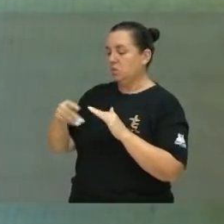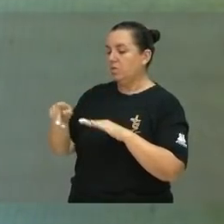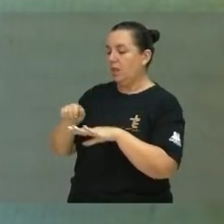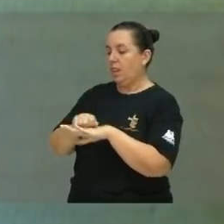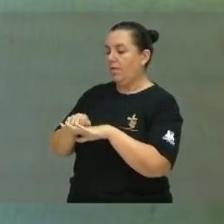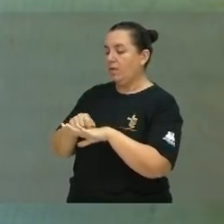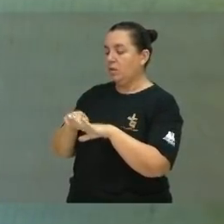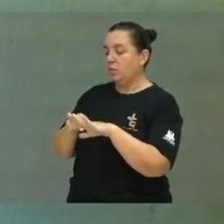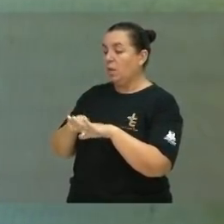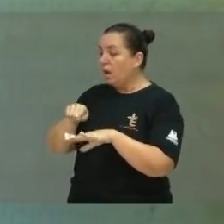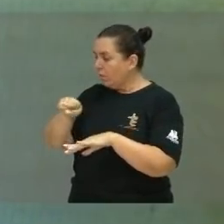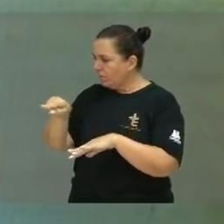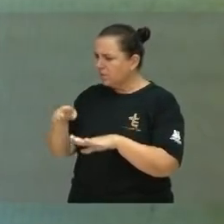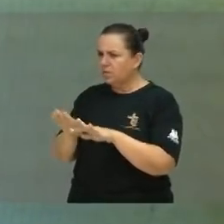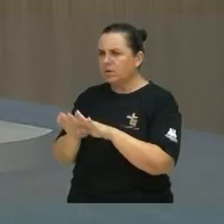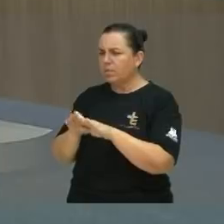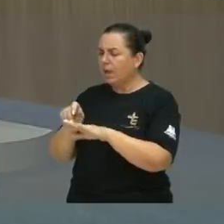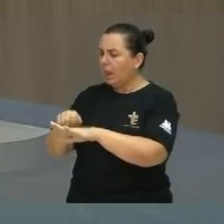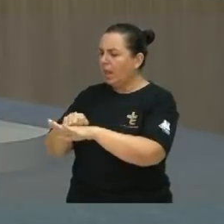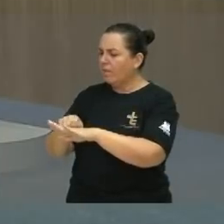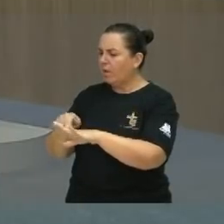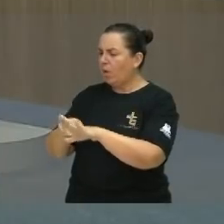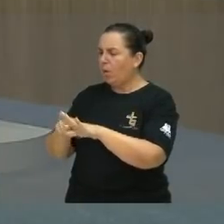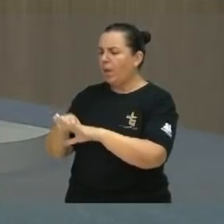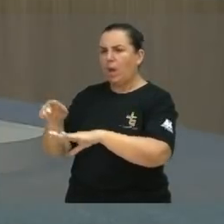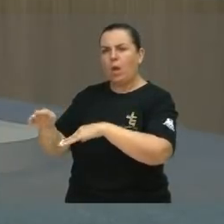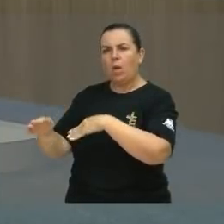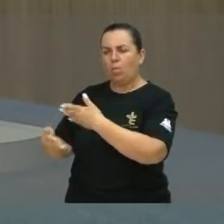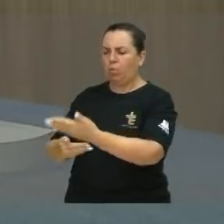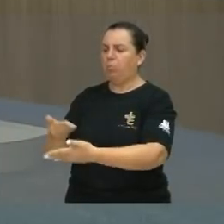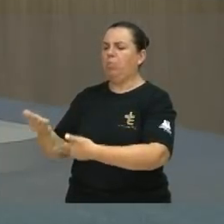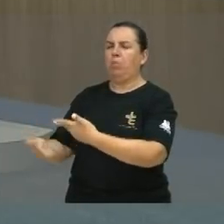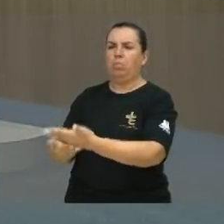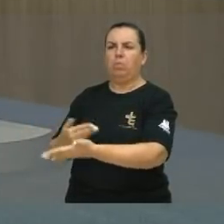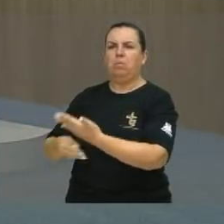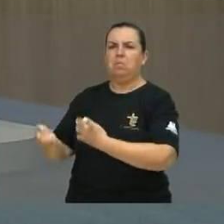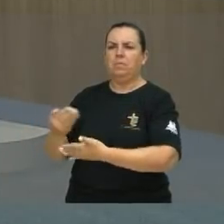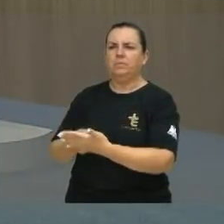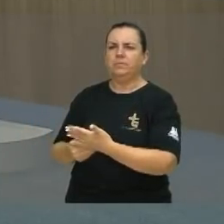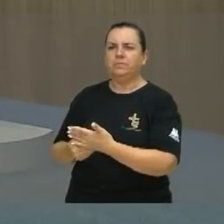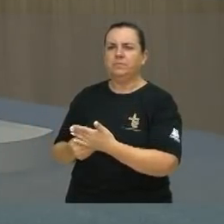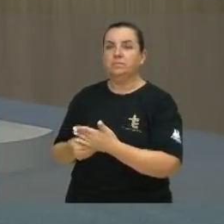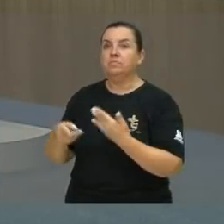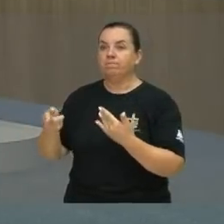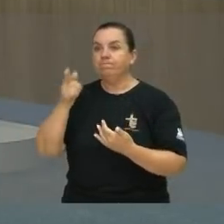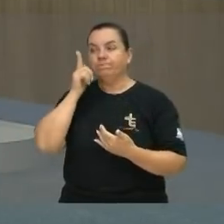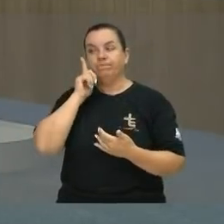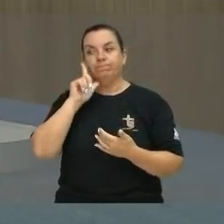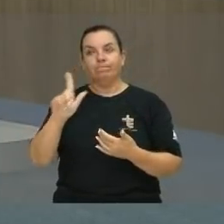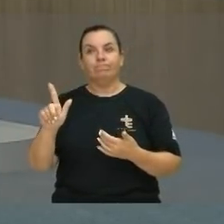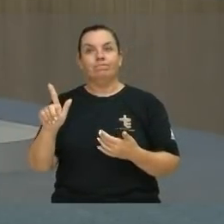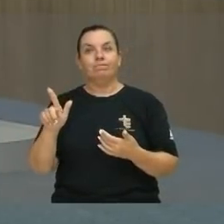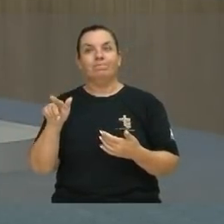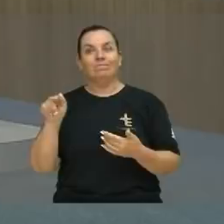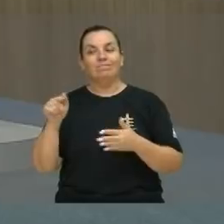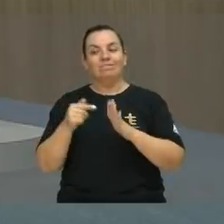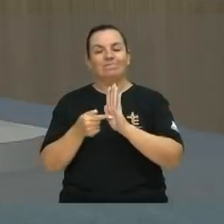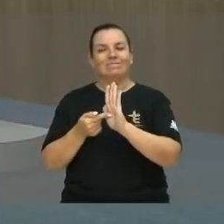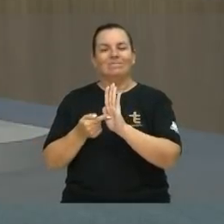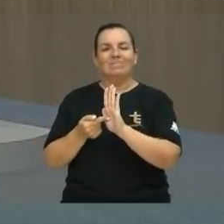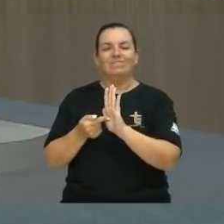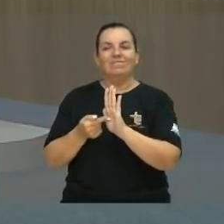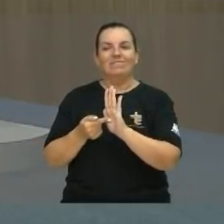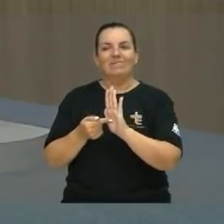pés também vós deveis lavar os pés uns aos outros olha o alcance aqui e